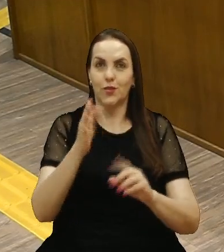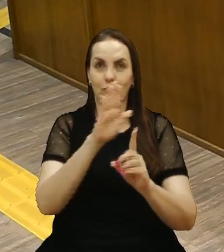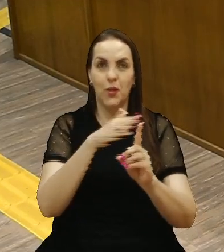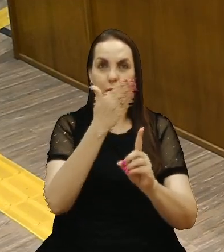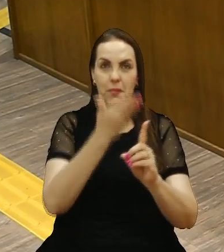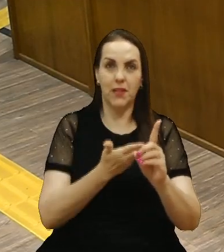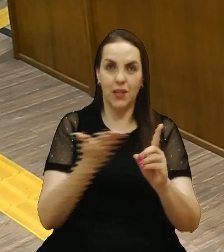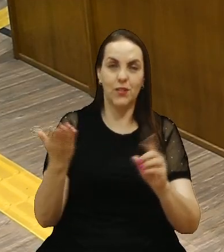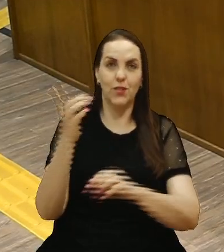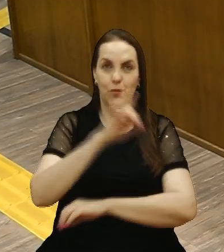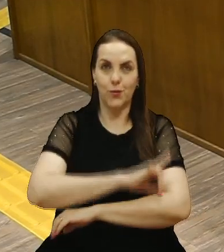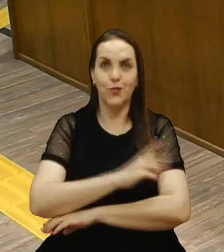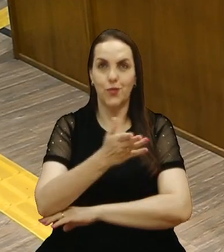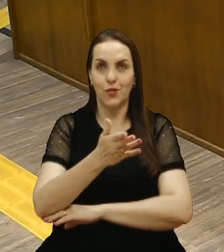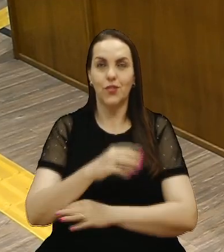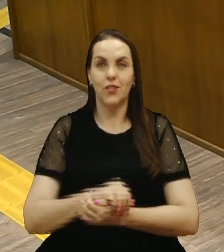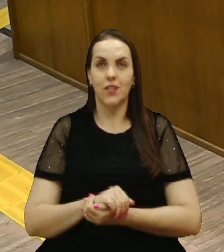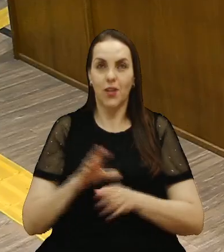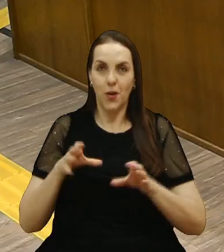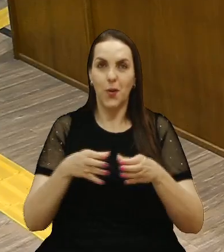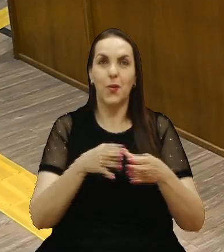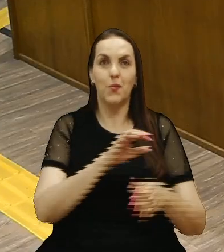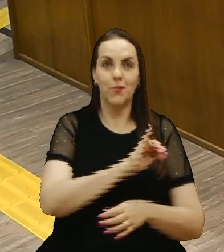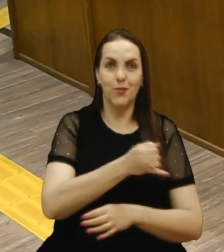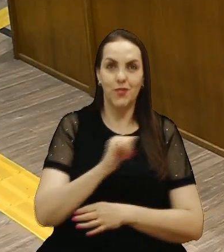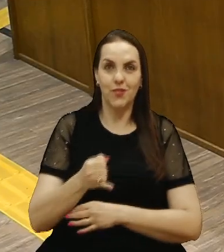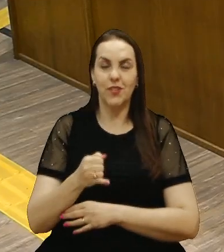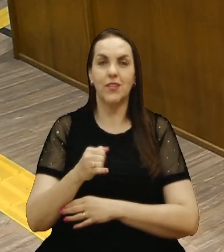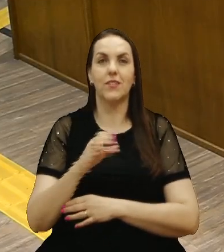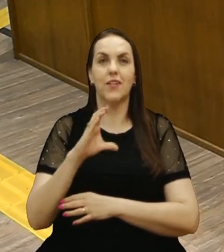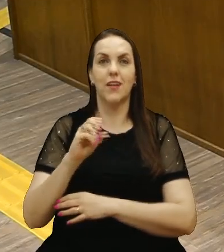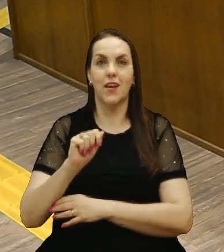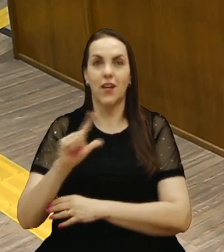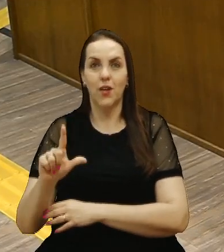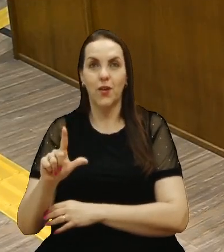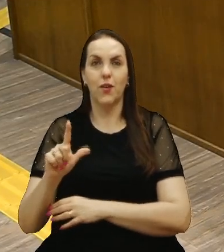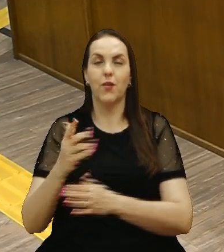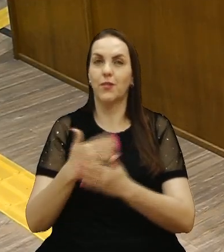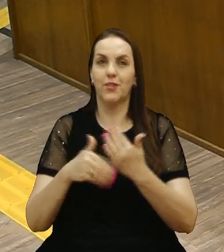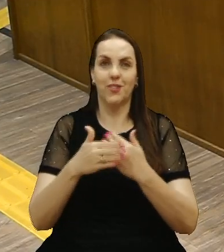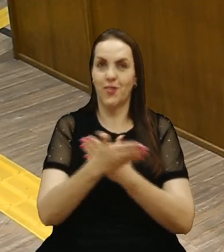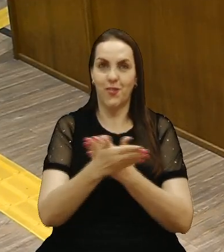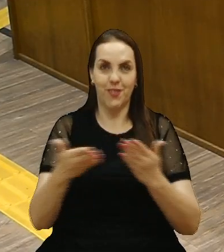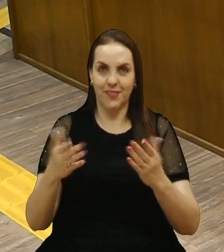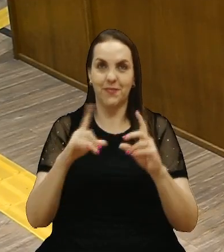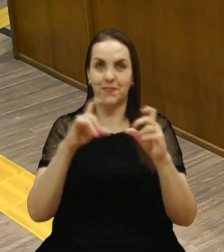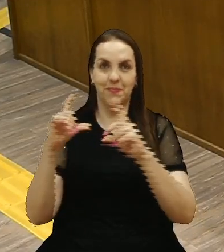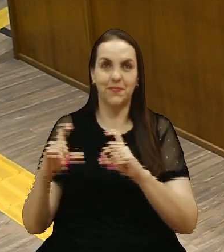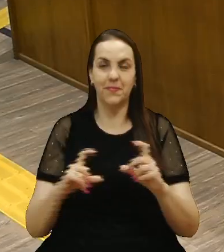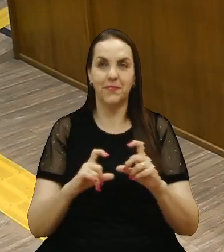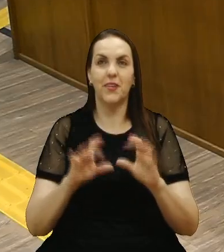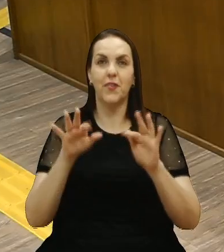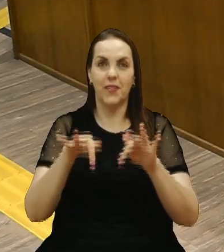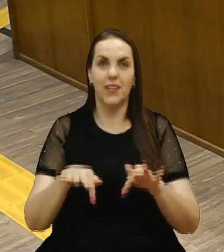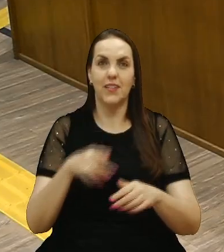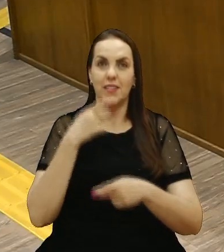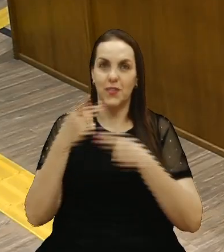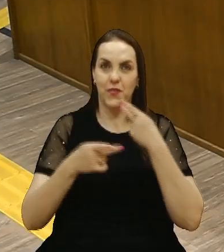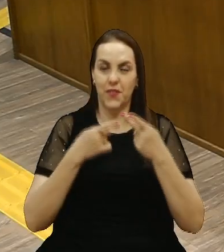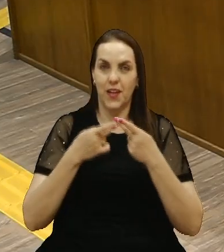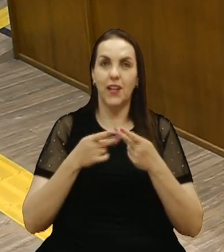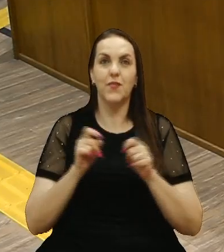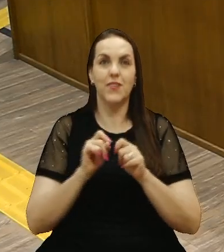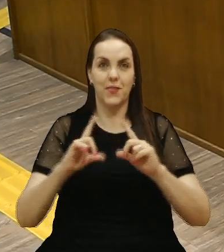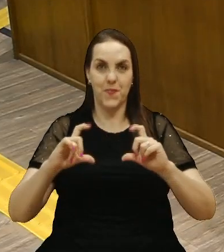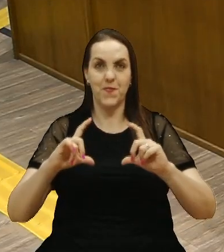do dia, com a turma do jiu-jitsu, com a Carol, enfim, assim que concluirmos essas falas, nós vamos fazer